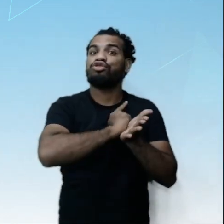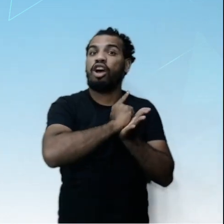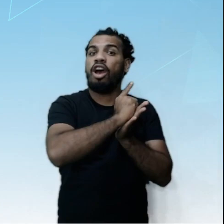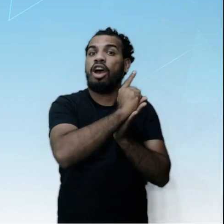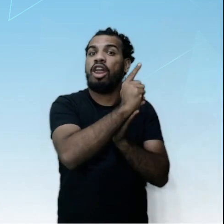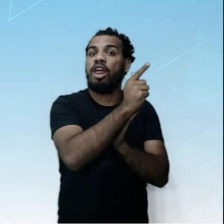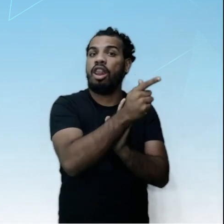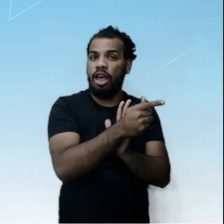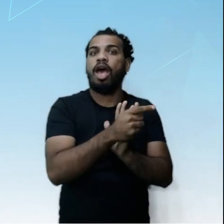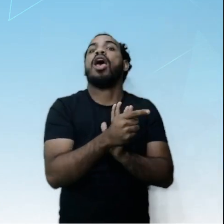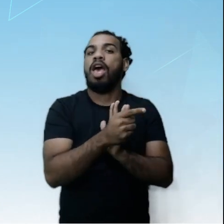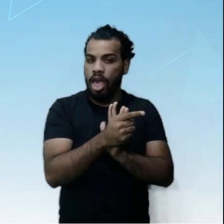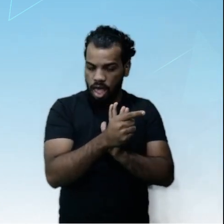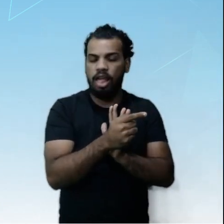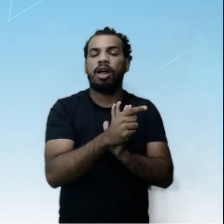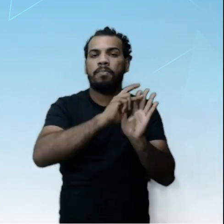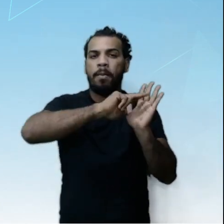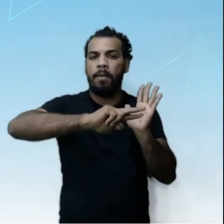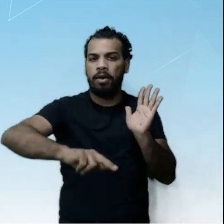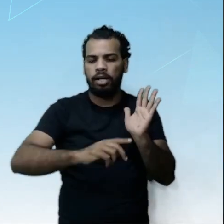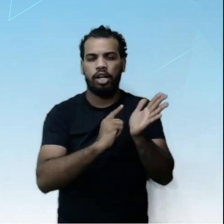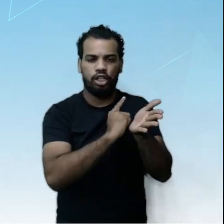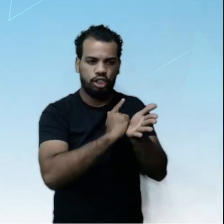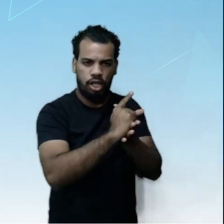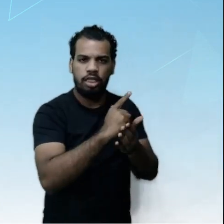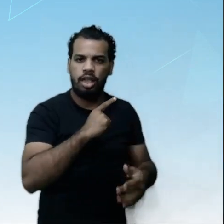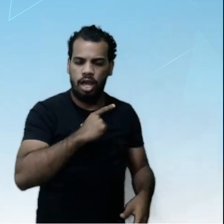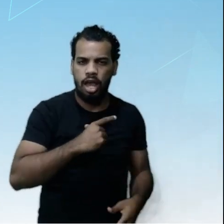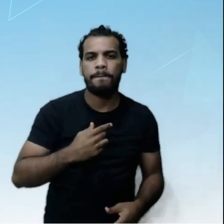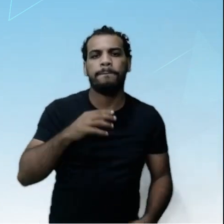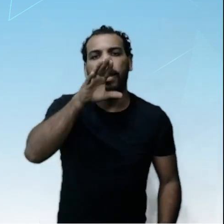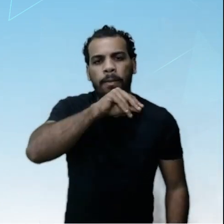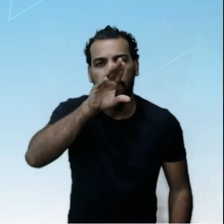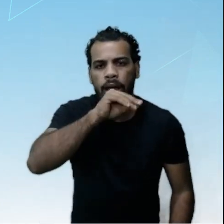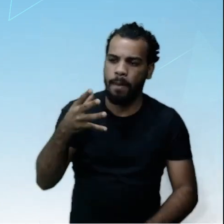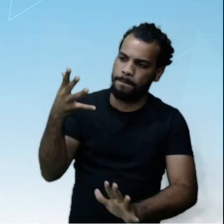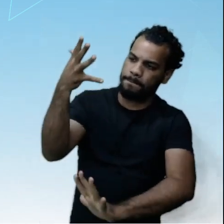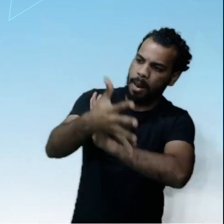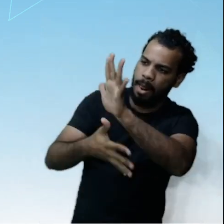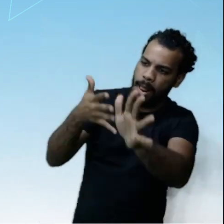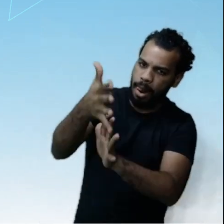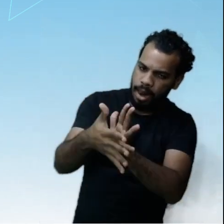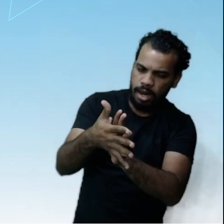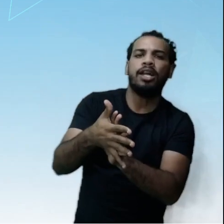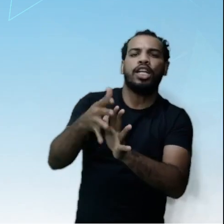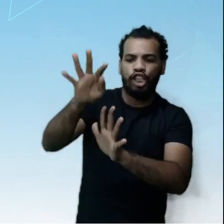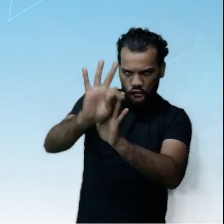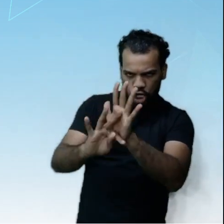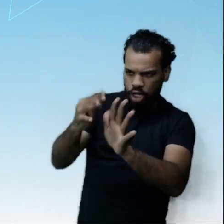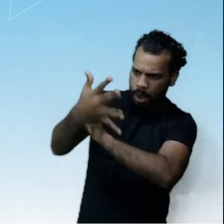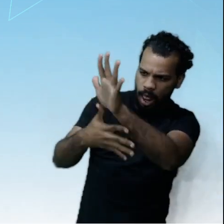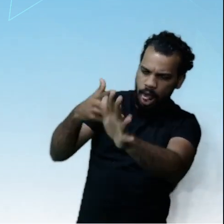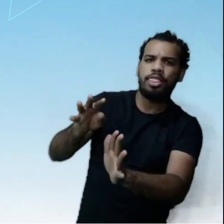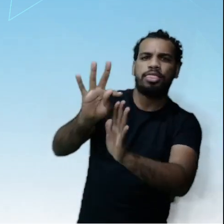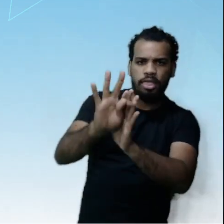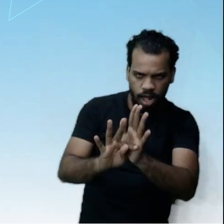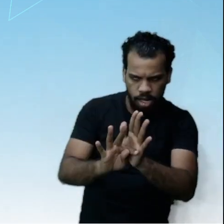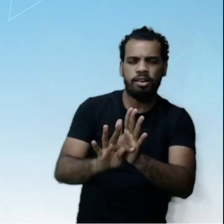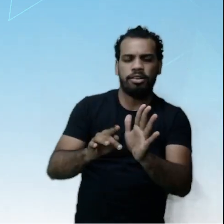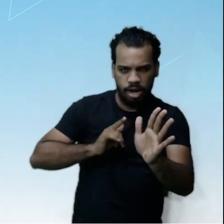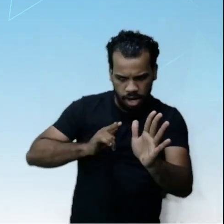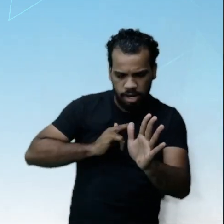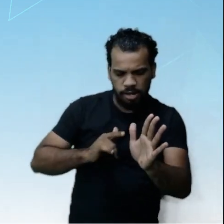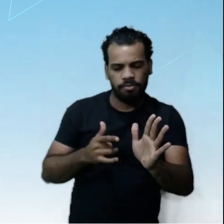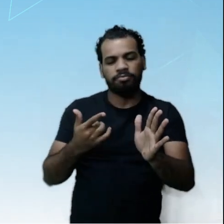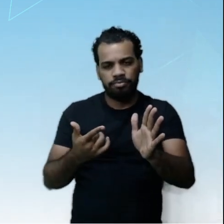lembrar que existem os gêneros textuais orais e os escritos. E por que essa palavrinha